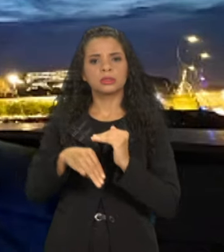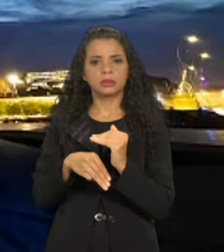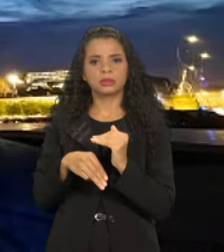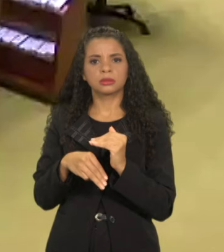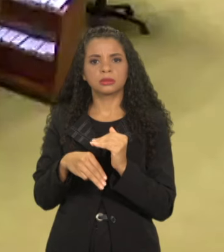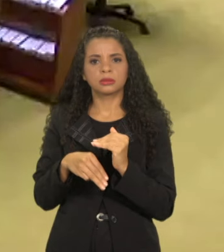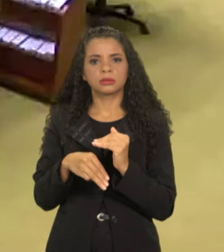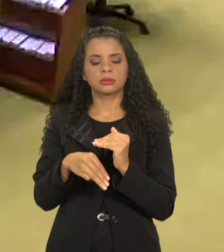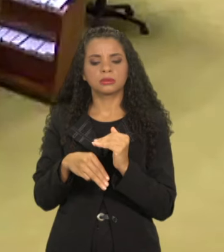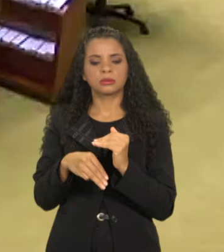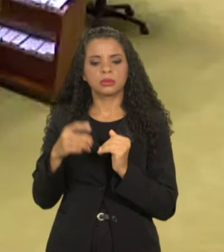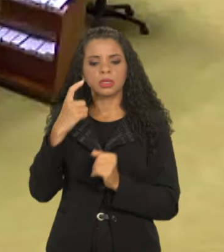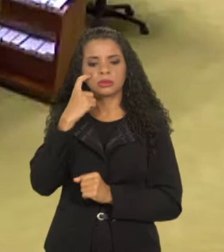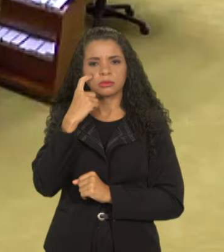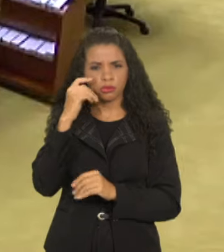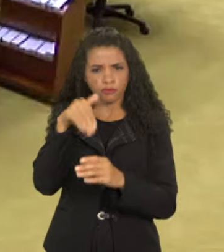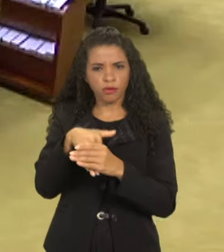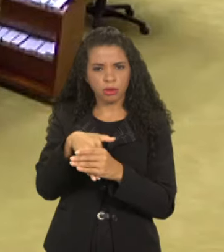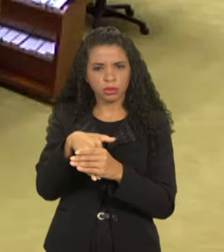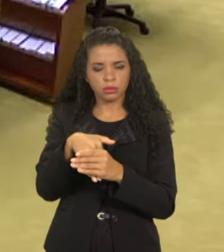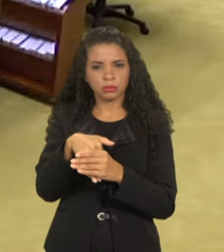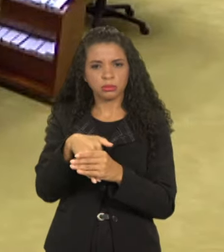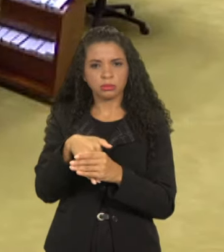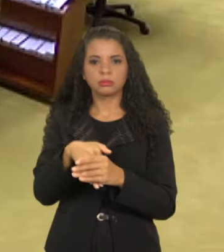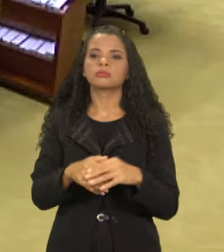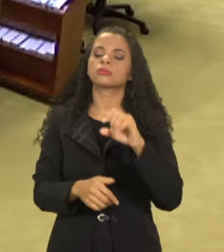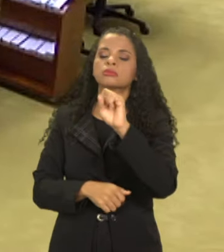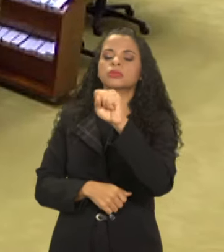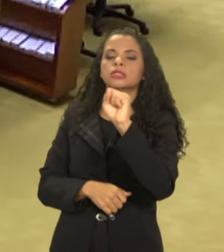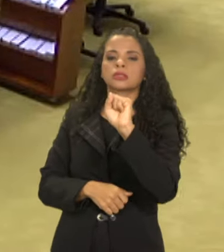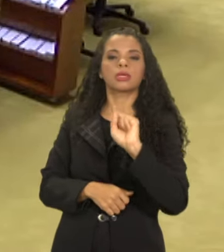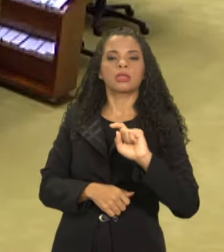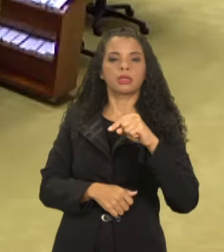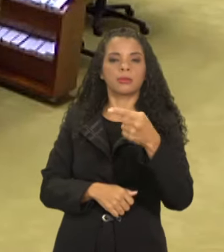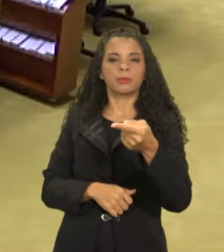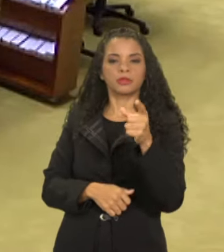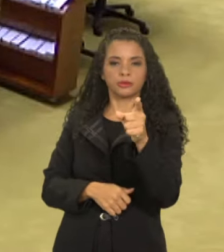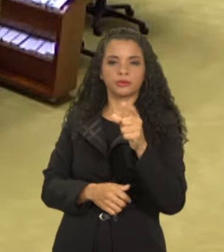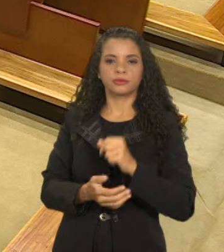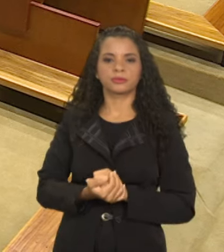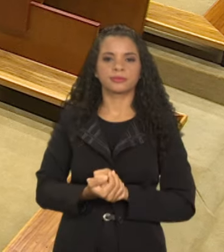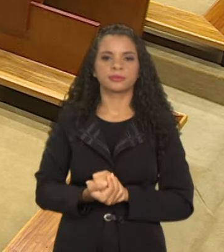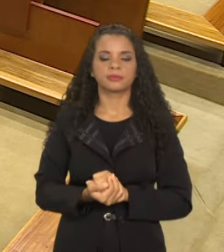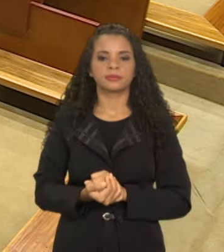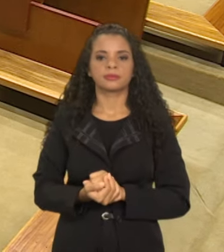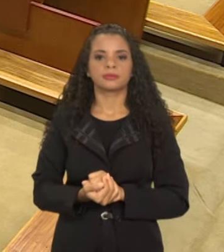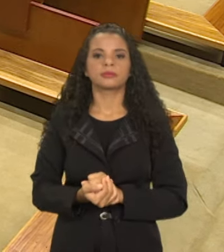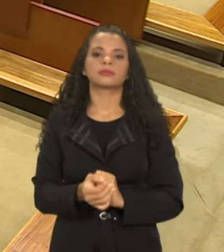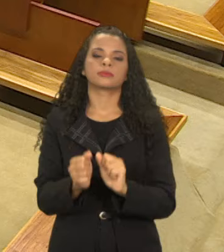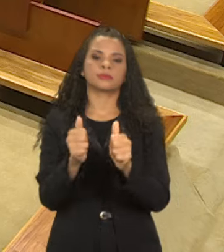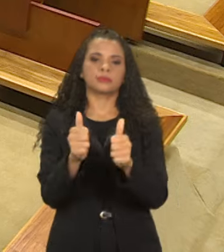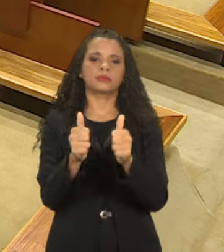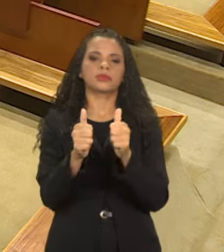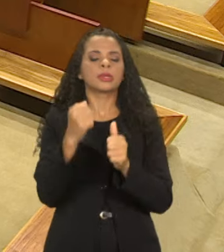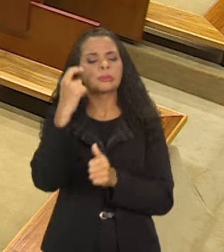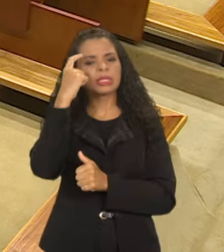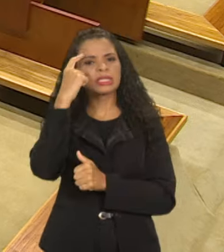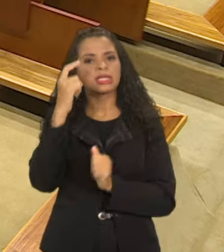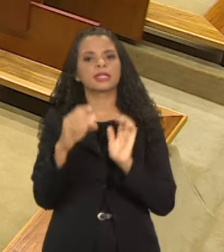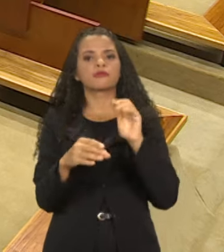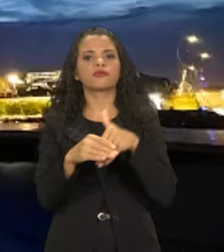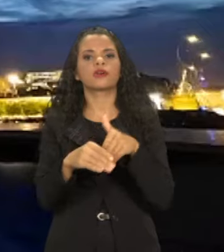logo após, né? Vai votar na sequência de Vossa Excelência. Tá, eu achei que ele votaria antes, eu iria